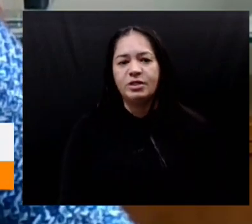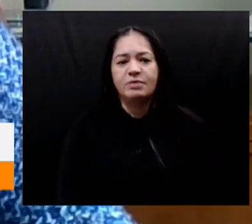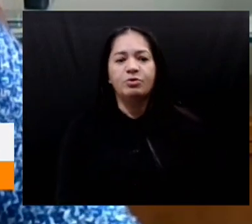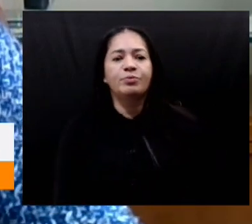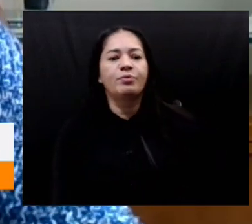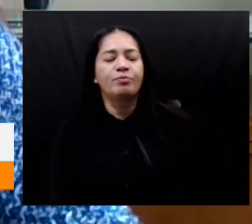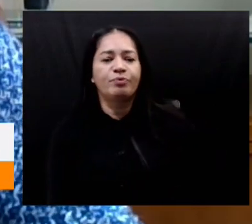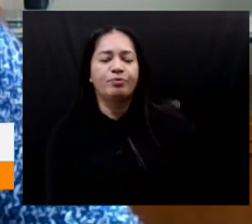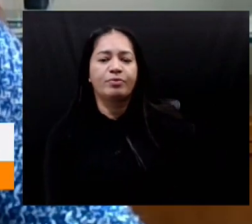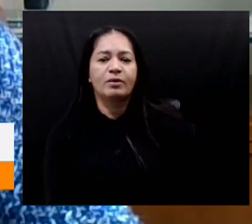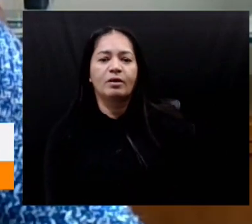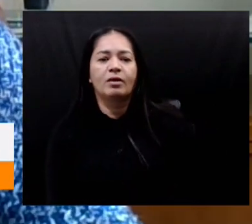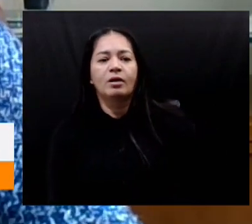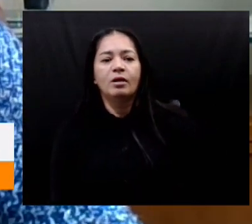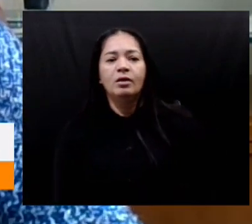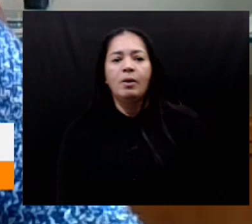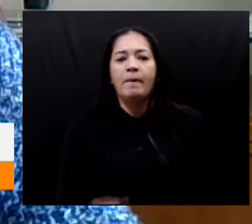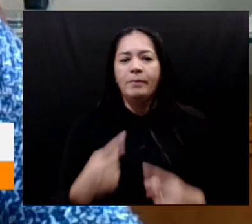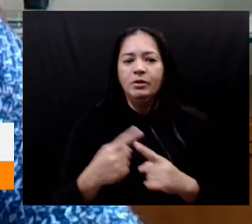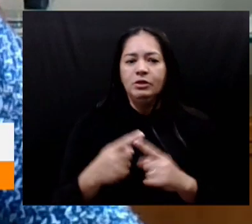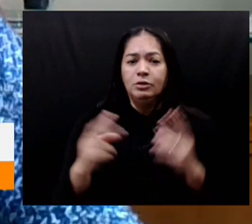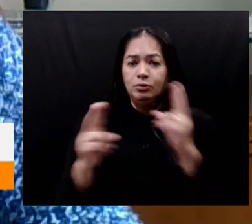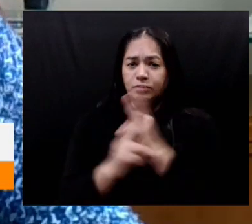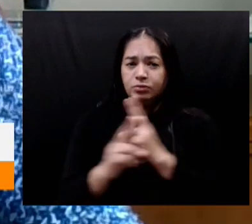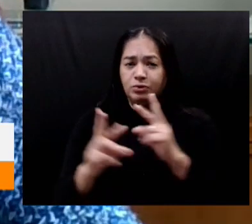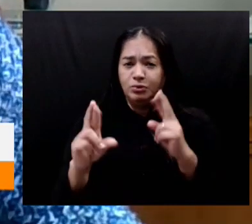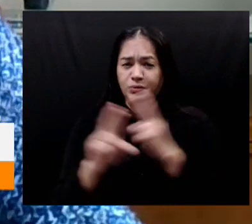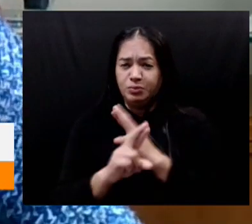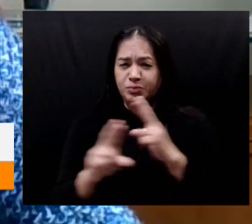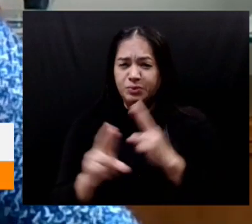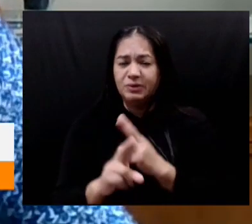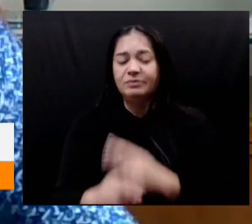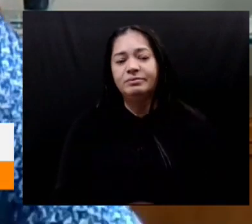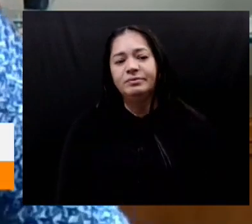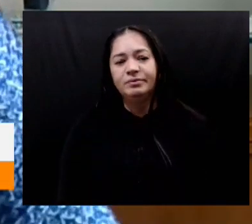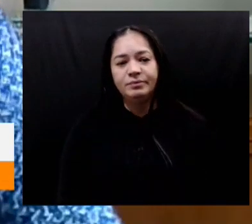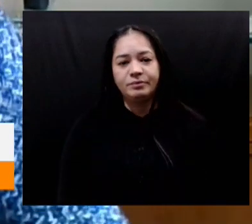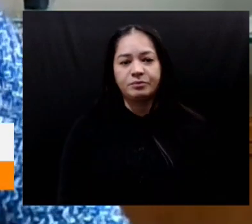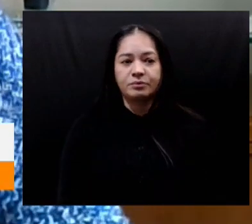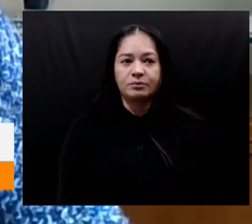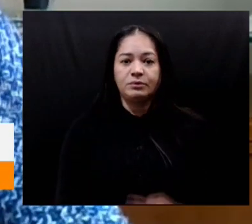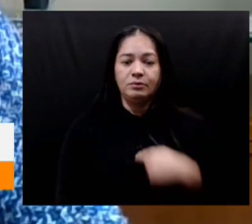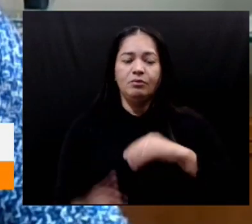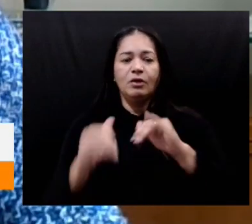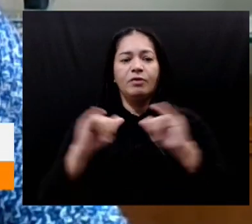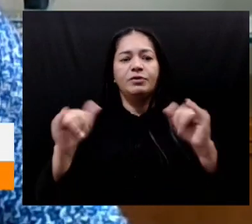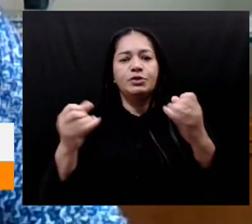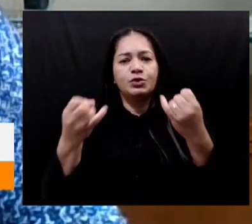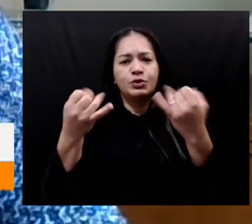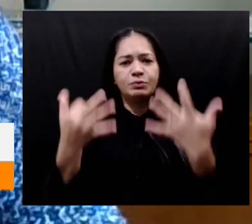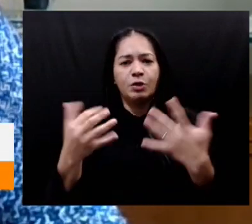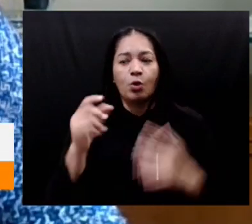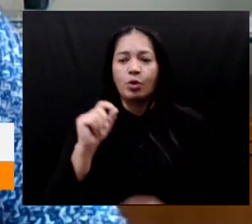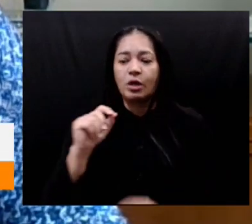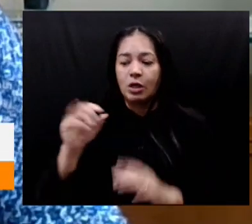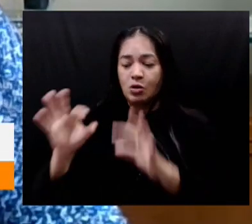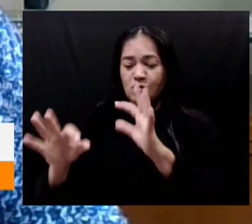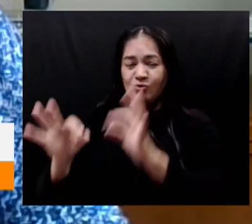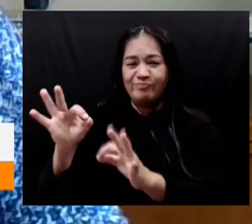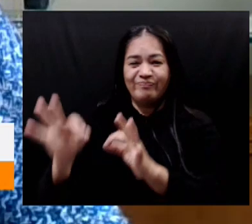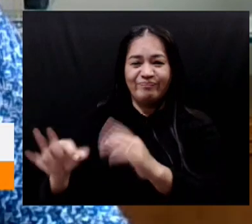muito grave nos relacionamentos. Uhum. E eu diria que o julgamento, ele é